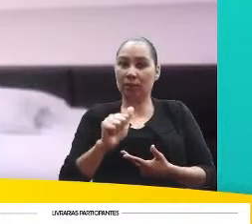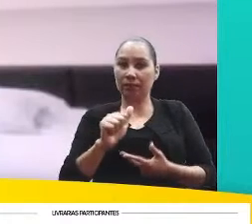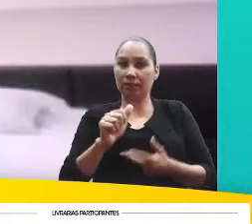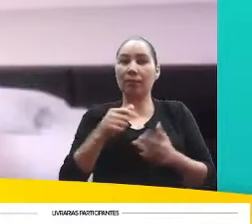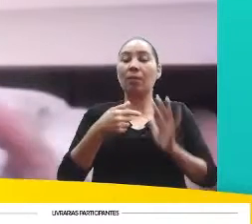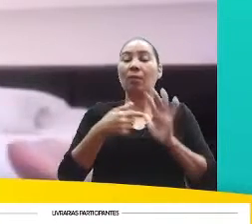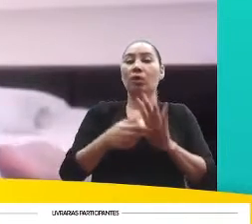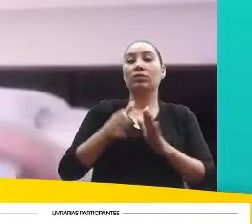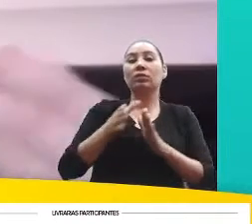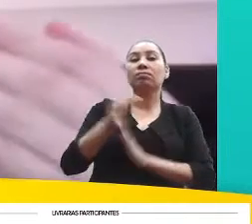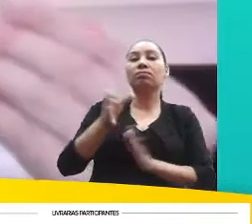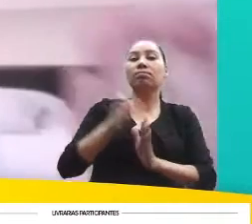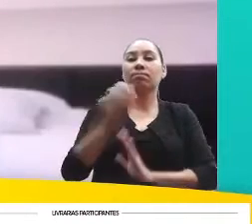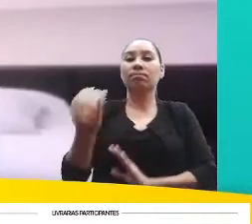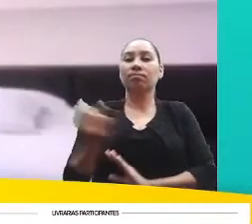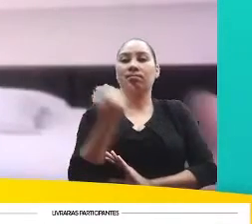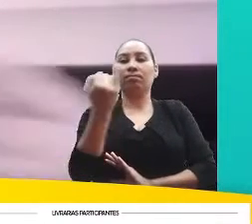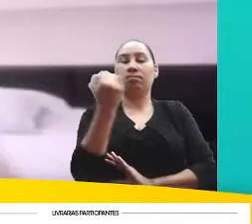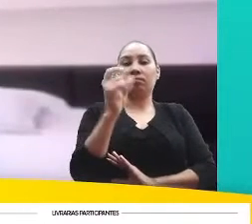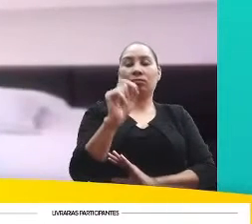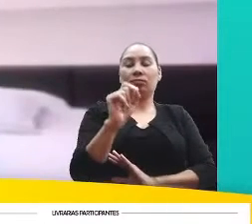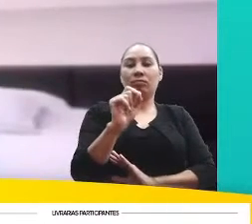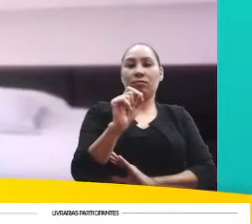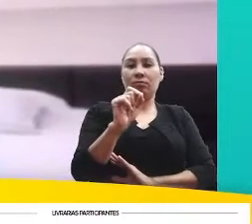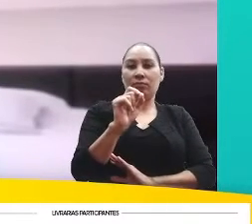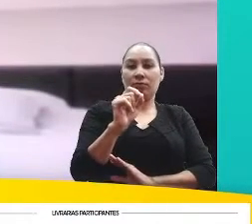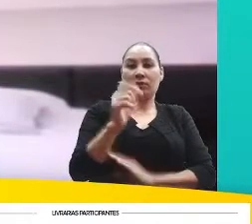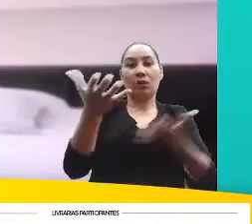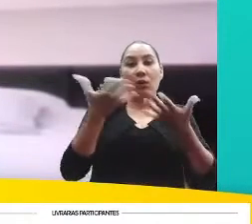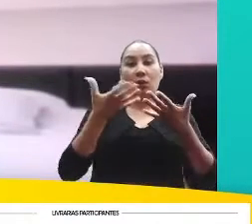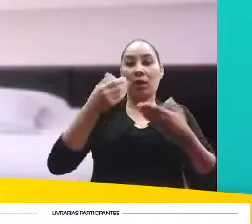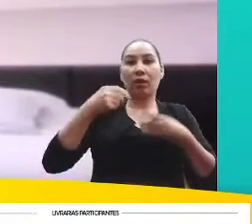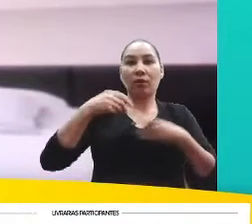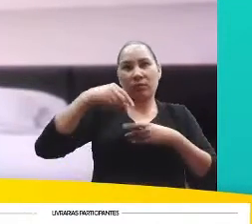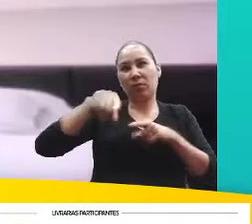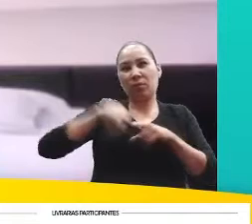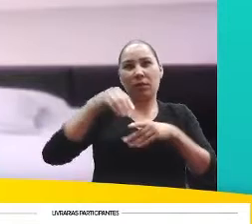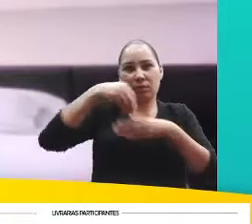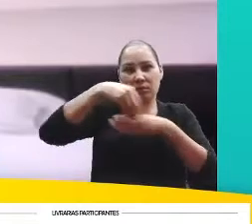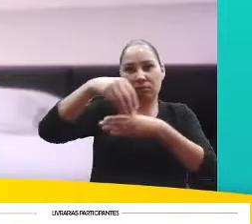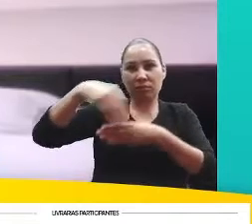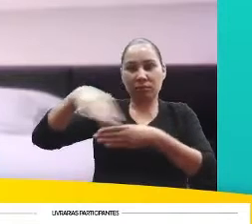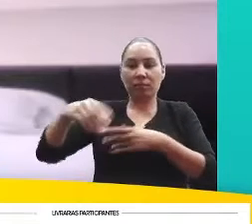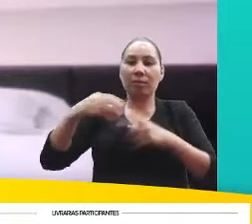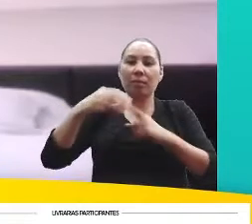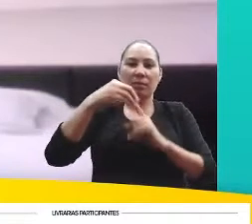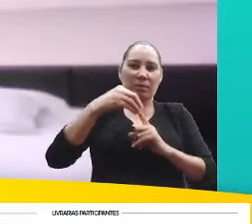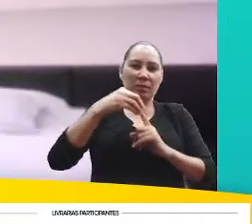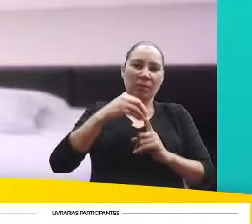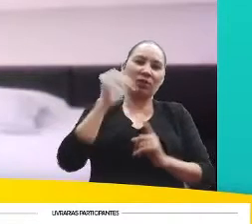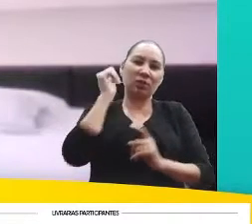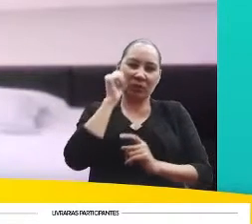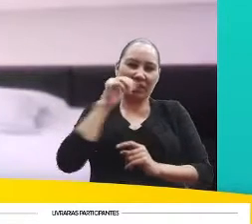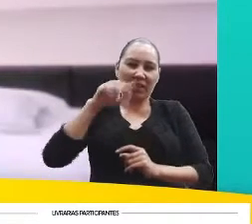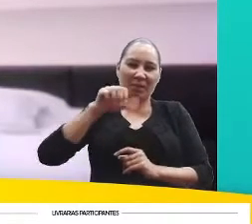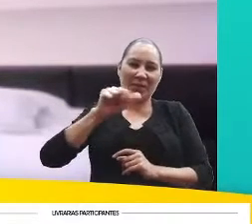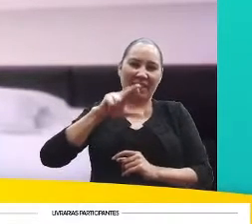lição, que talvez, então, já é a grande lição que eu gostaria de passar aos amigos, especialmente para Marilei, que é a